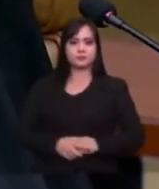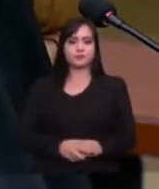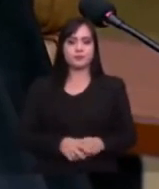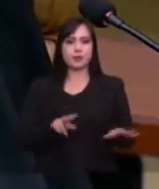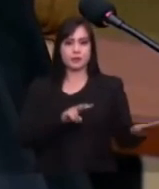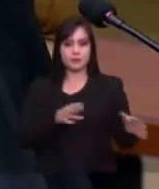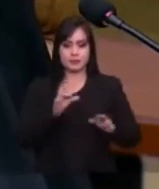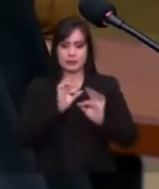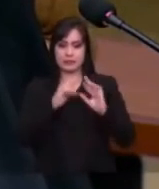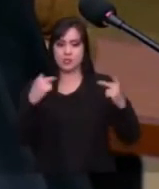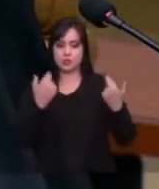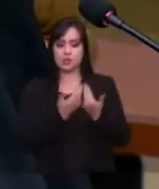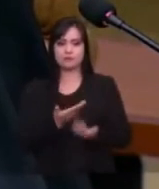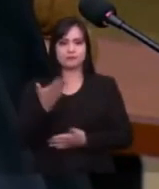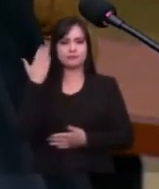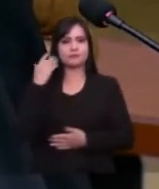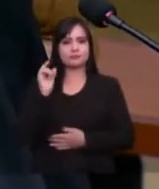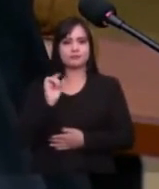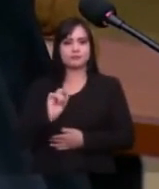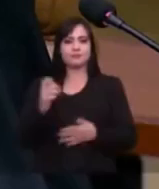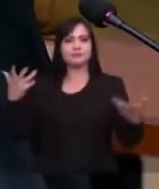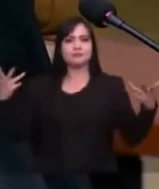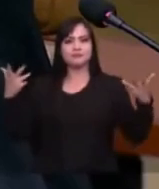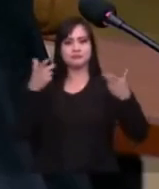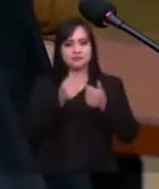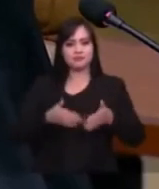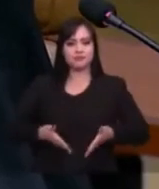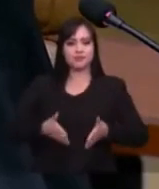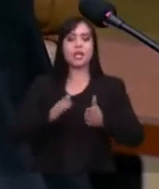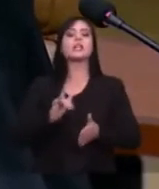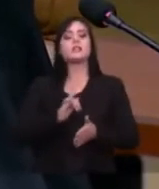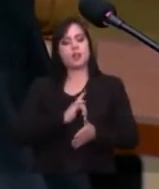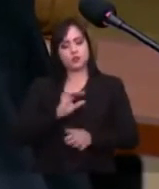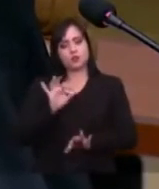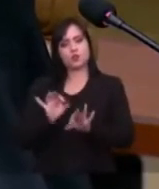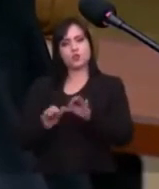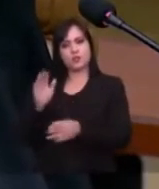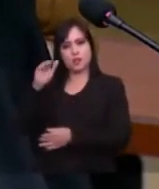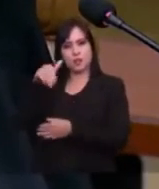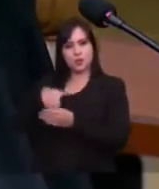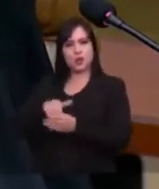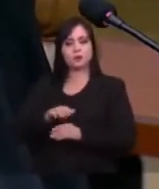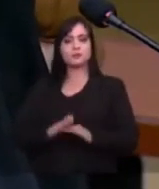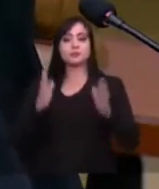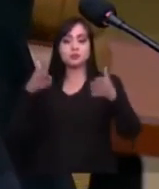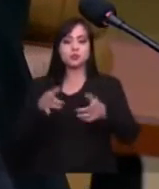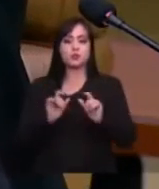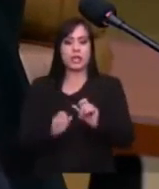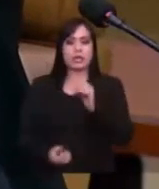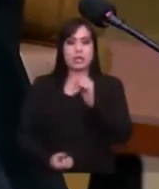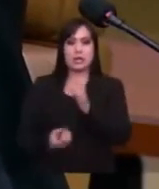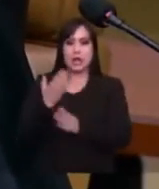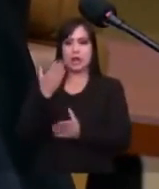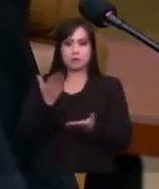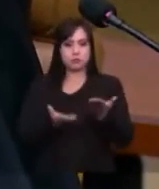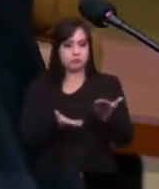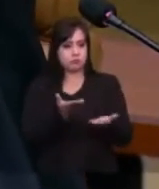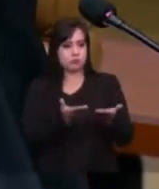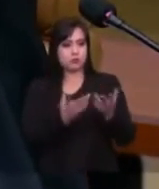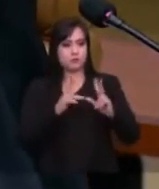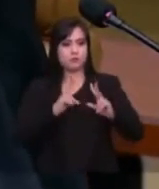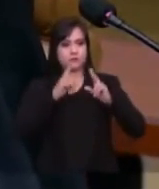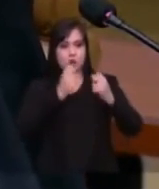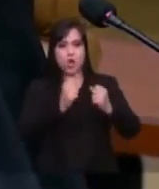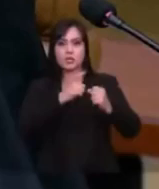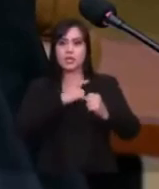nas últimas sessões, o belo caminho que tem trilhado a justiça eleitoral no sentido de criar balizas